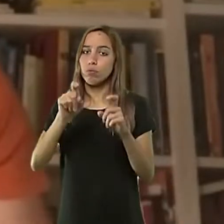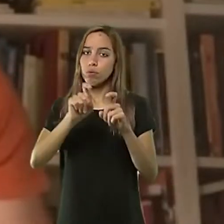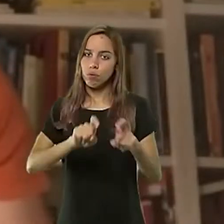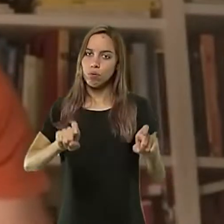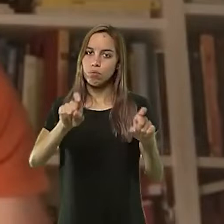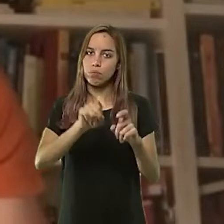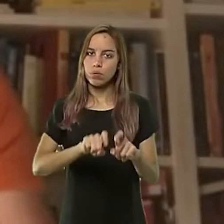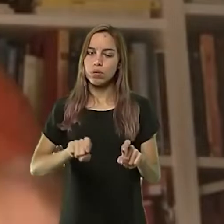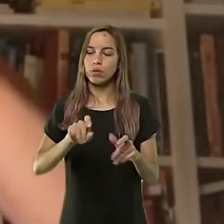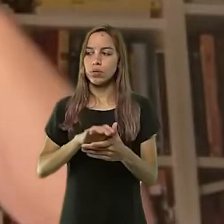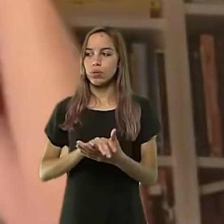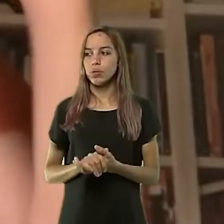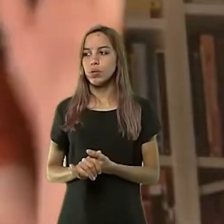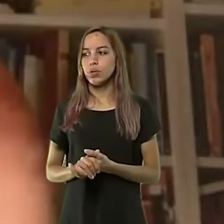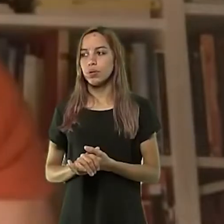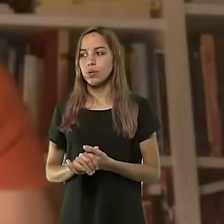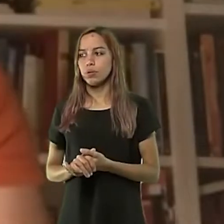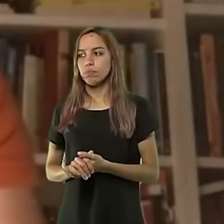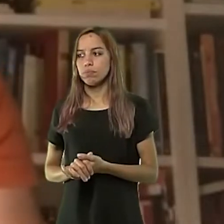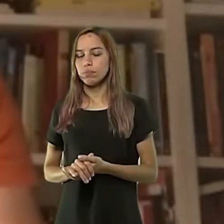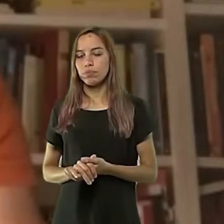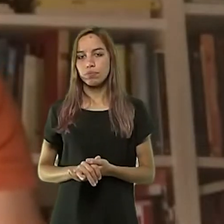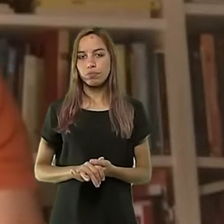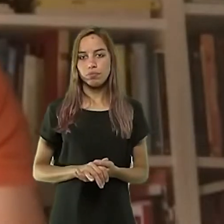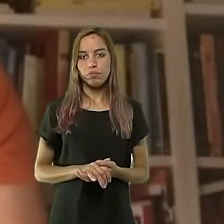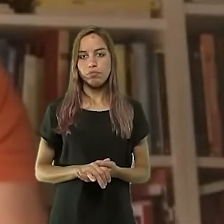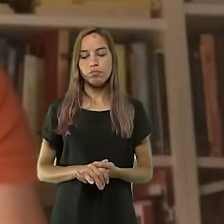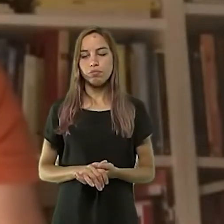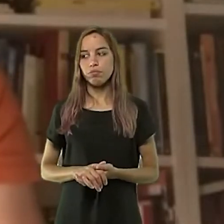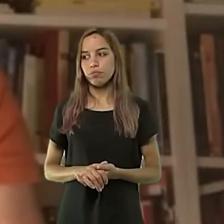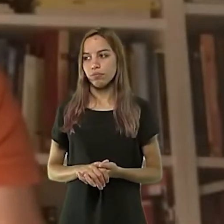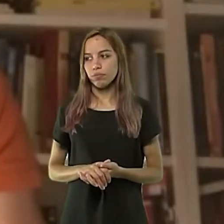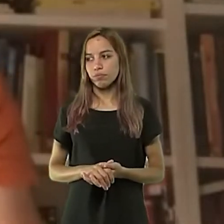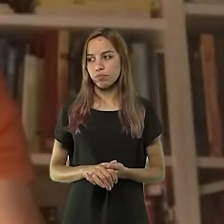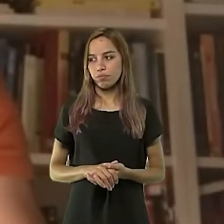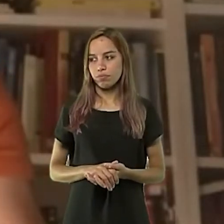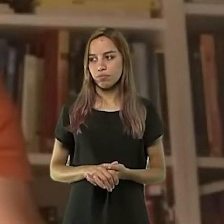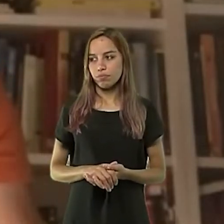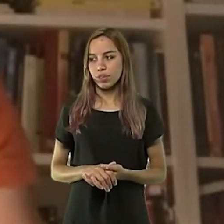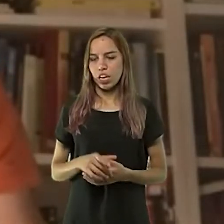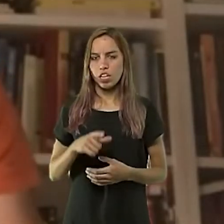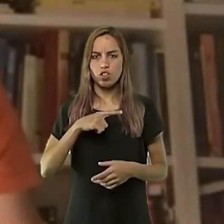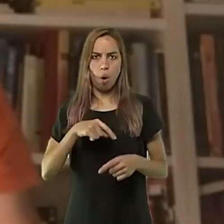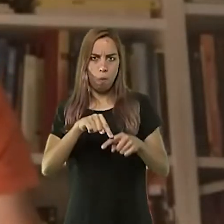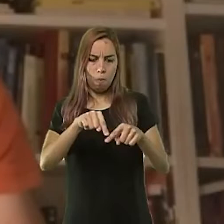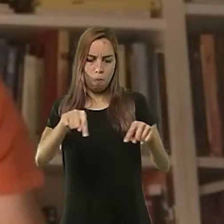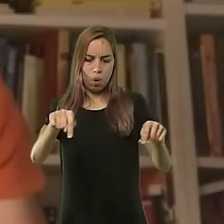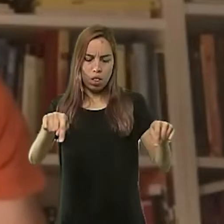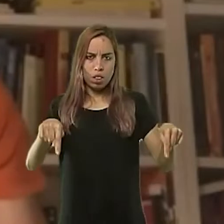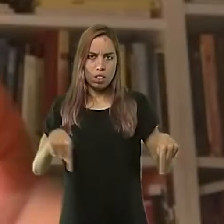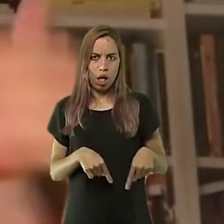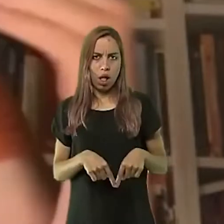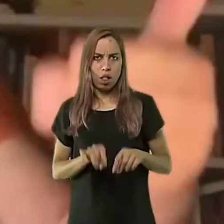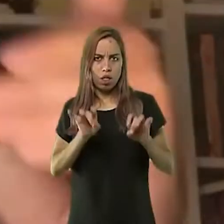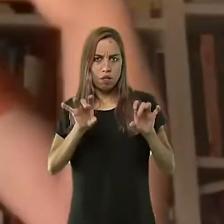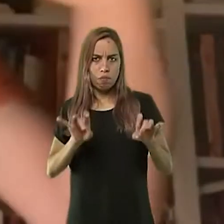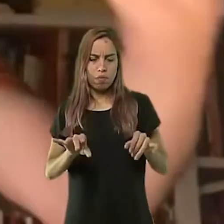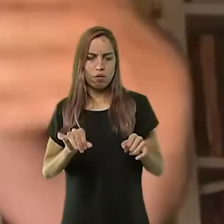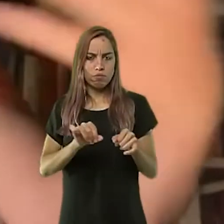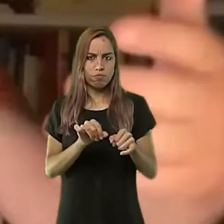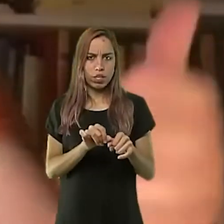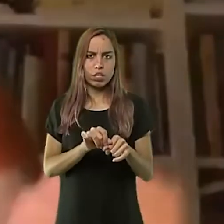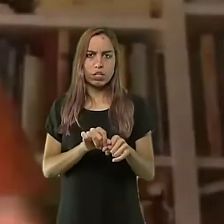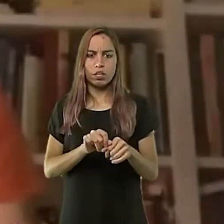e que ocupavam uma sala. E, portanto, não havia essa hipótese de